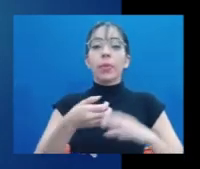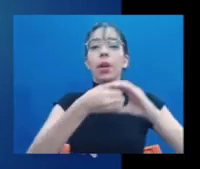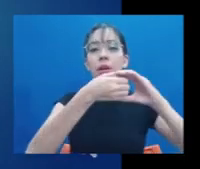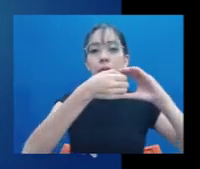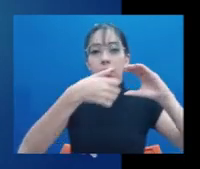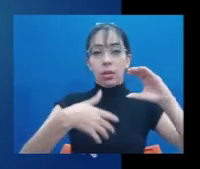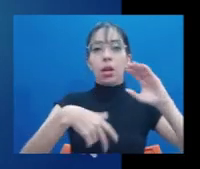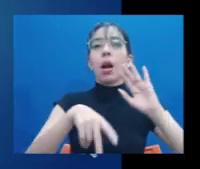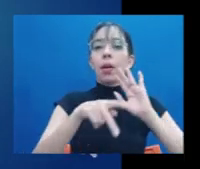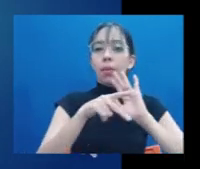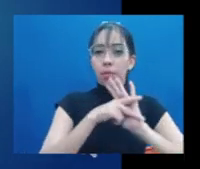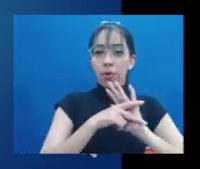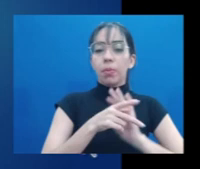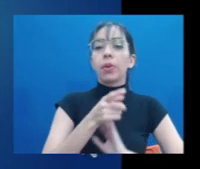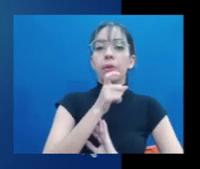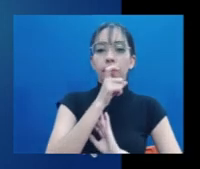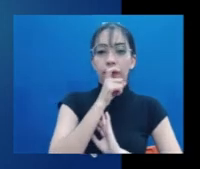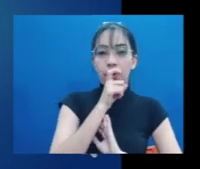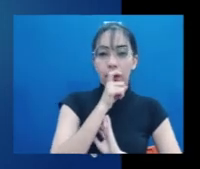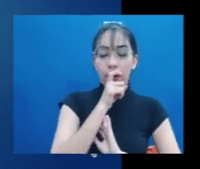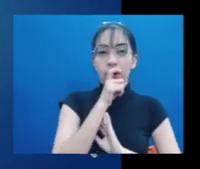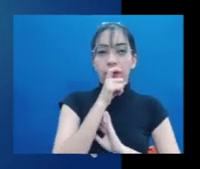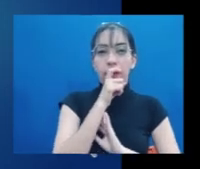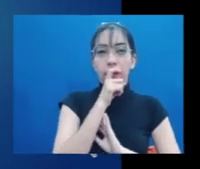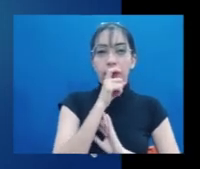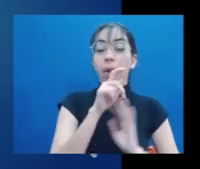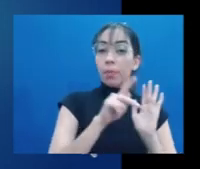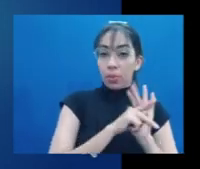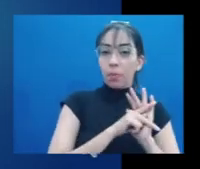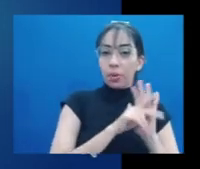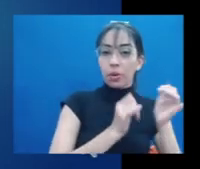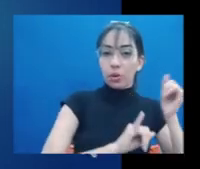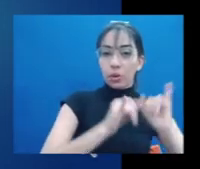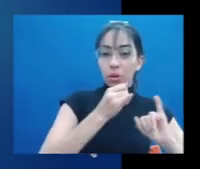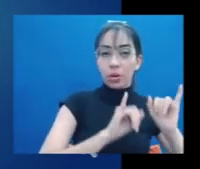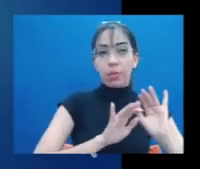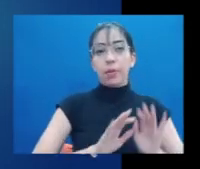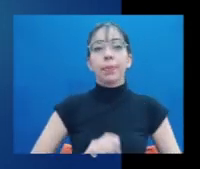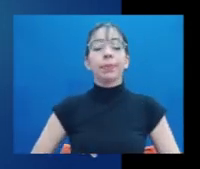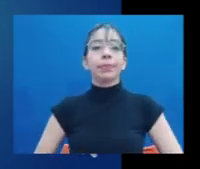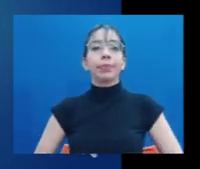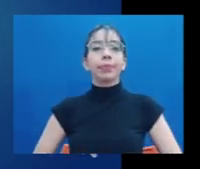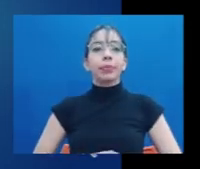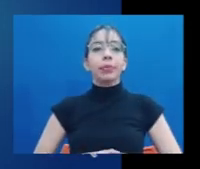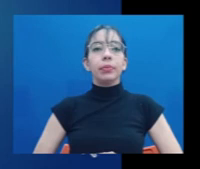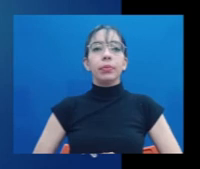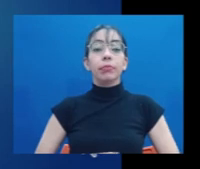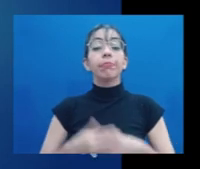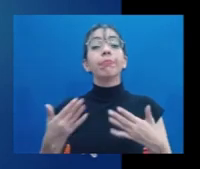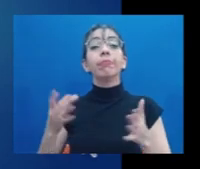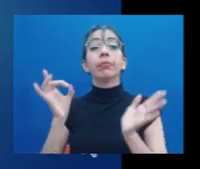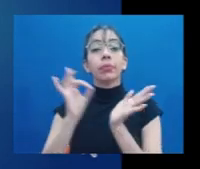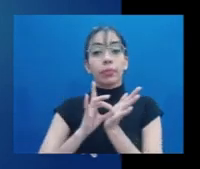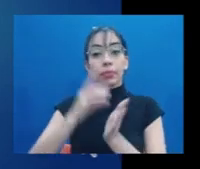FISC daquele produto, eu tenho que saber exatamente o que eu estou guardando ali, eu tenho que ter um controle, porque já que eu não tenho a